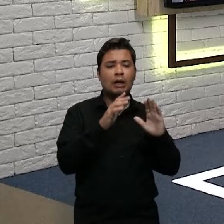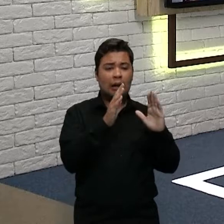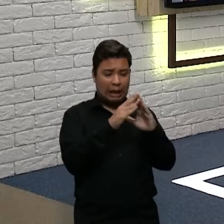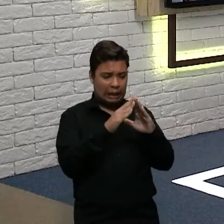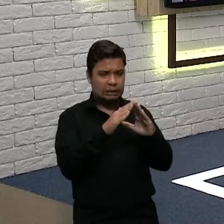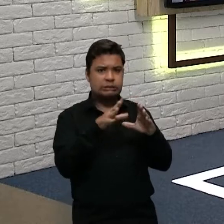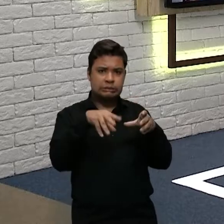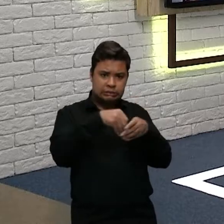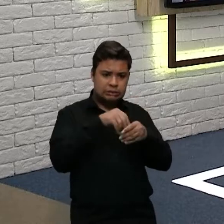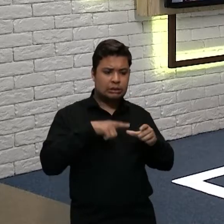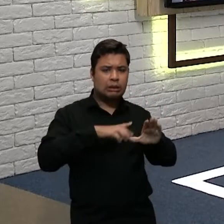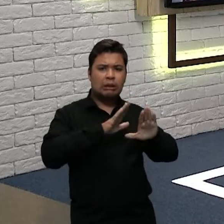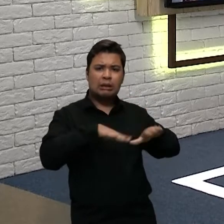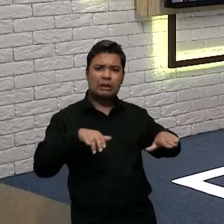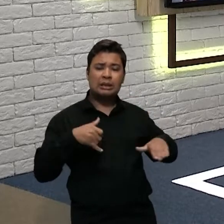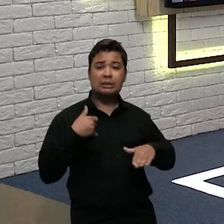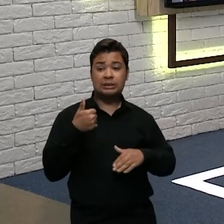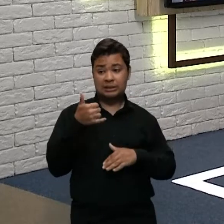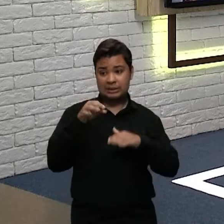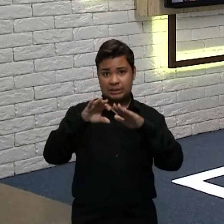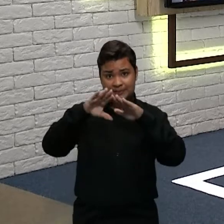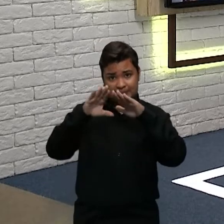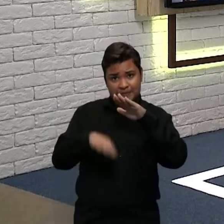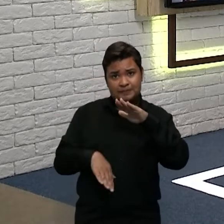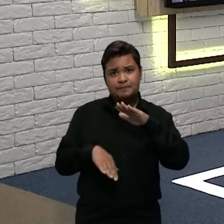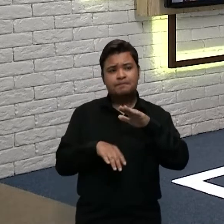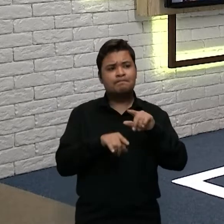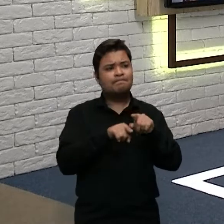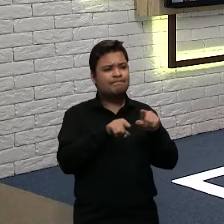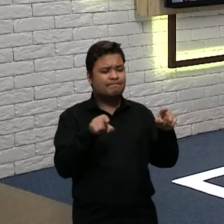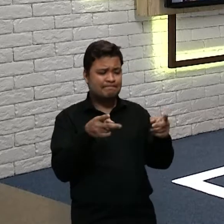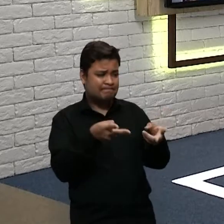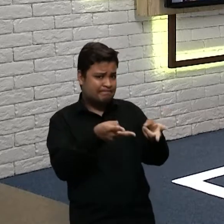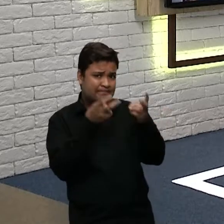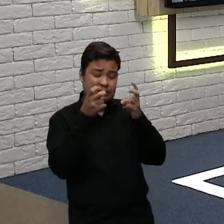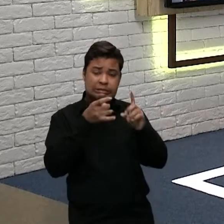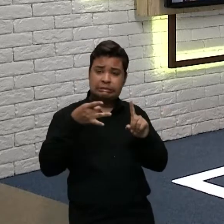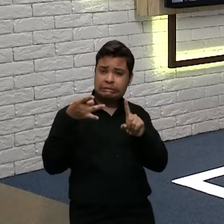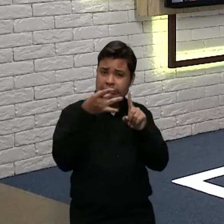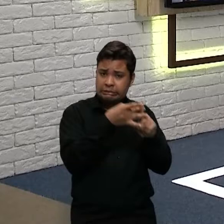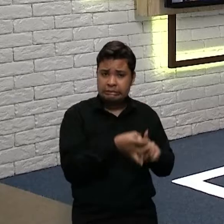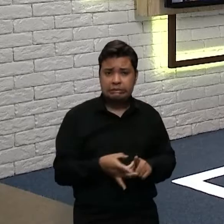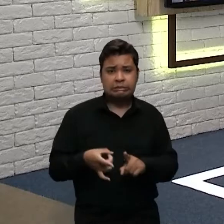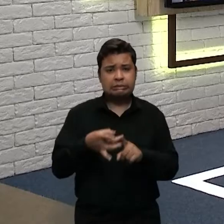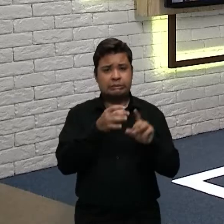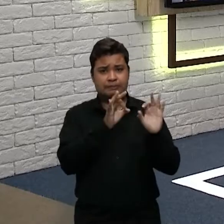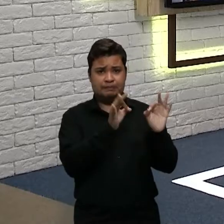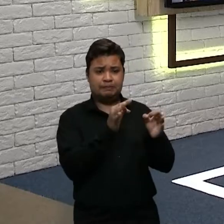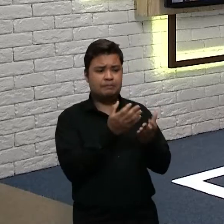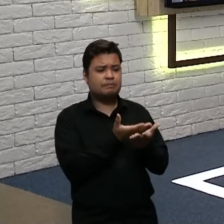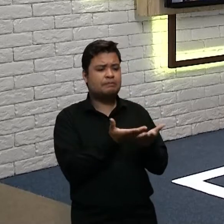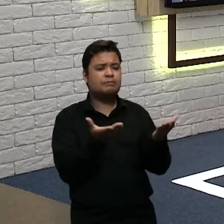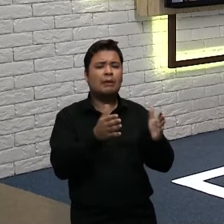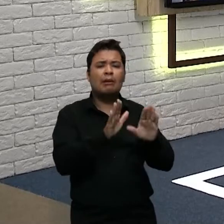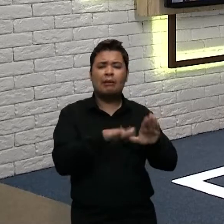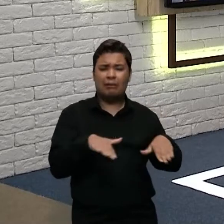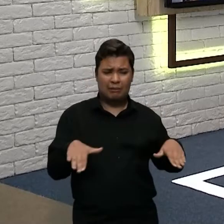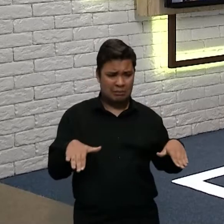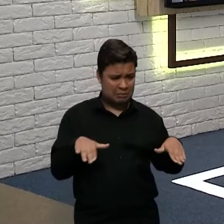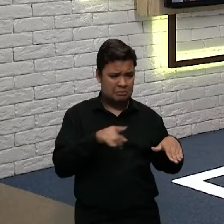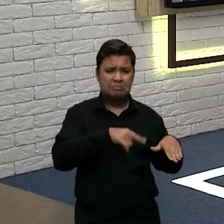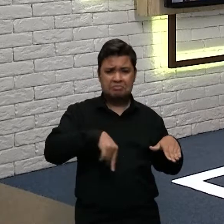anos chamam a atenção por conta da vulnerabilidade, né? Como que a fome que afeta essas mesmas